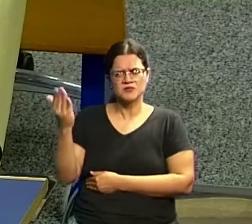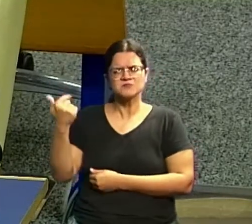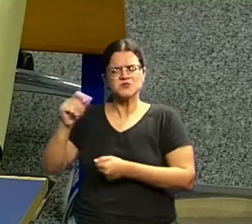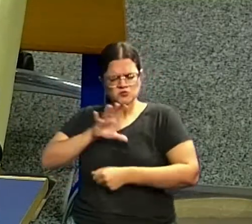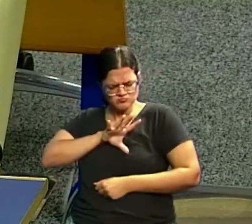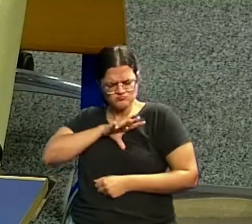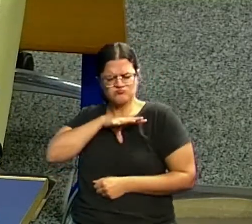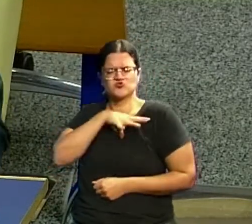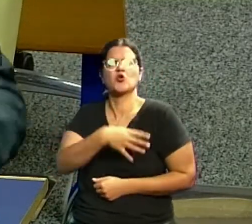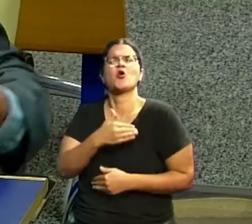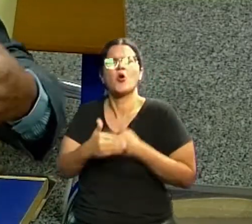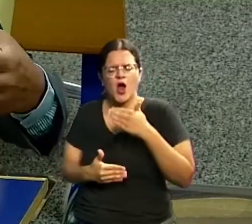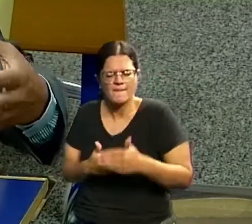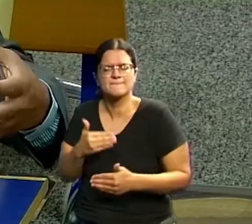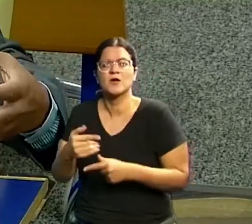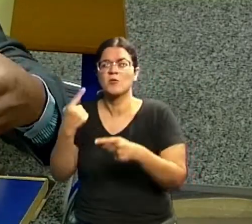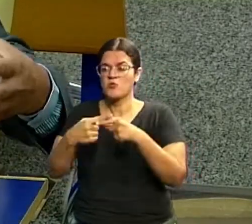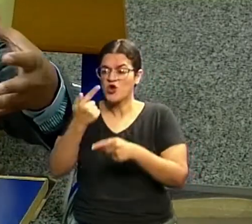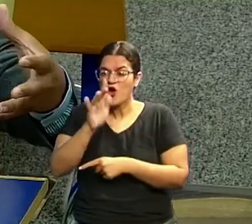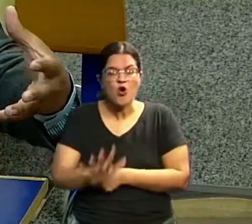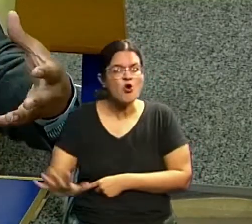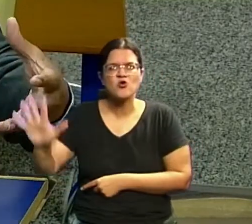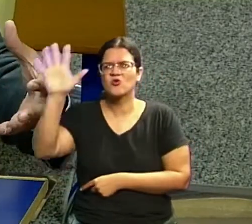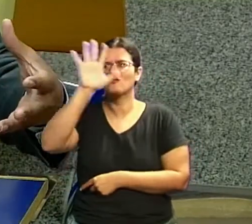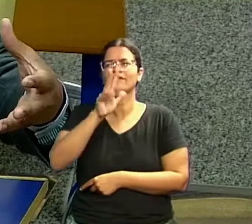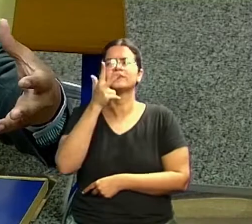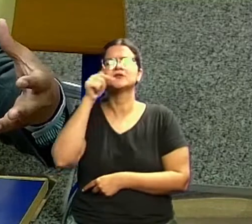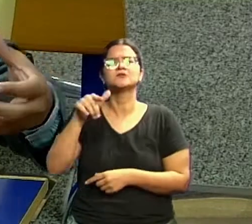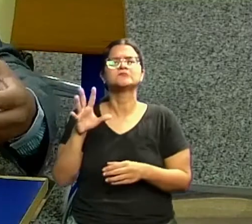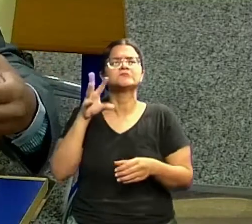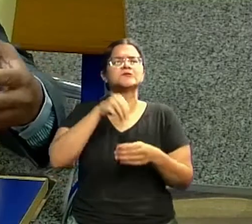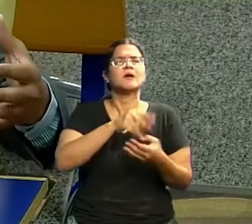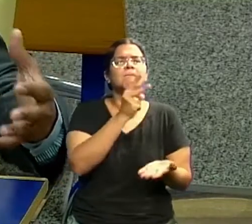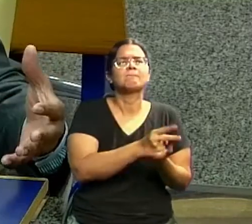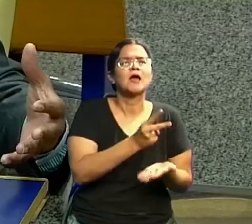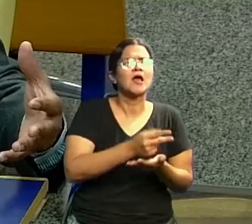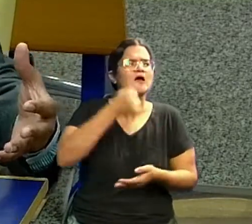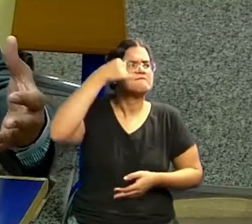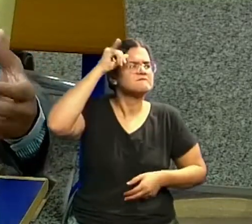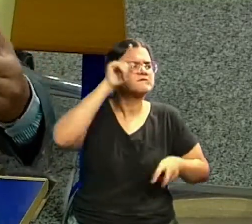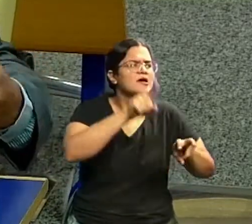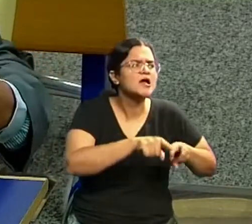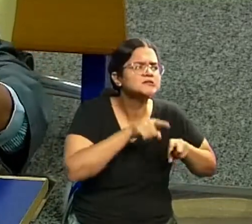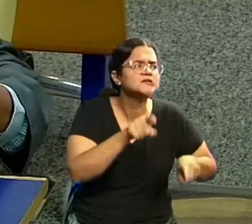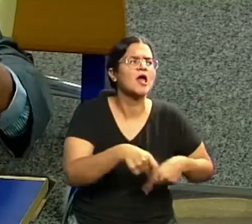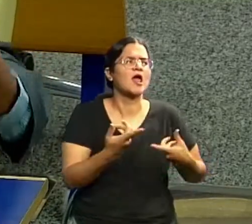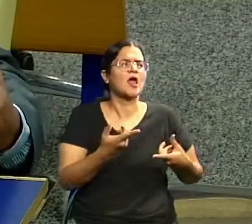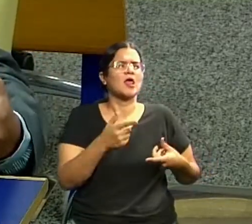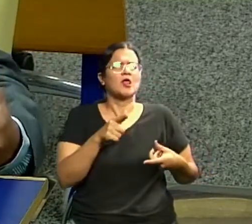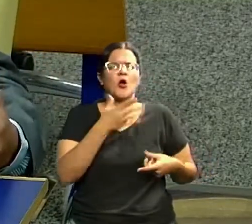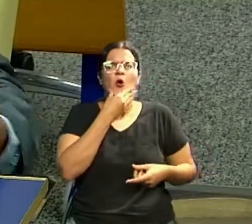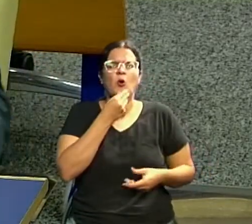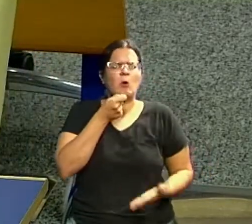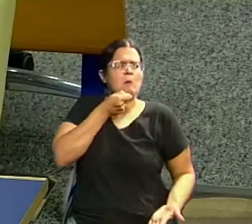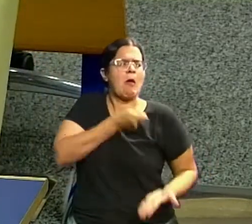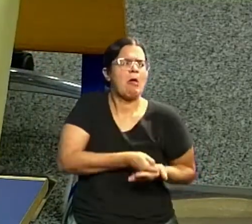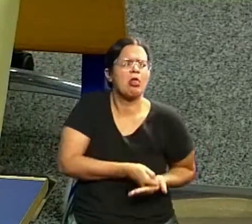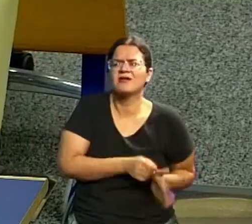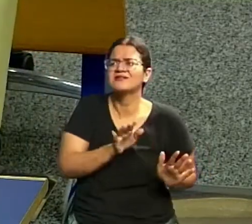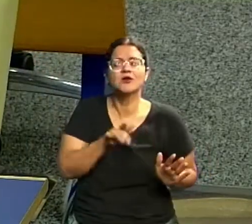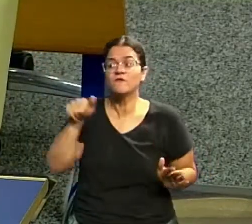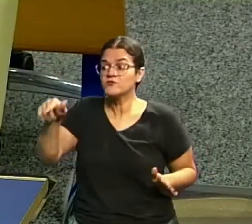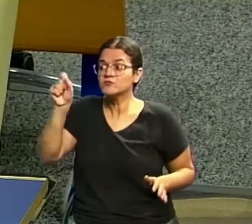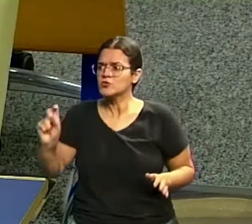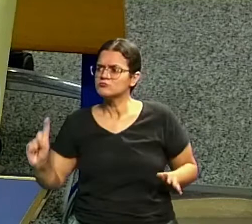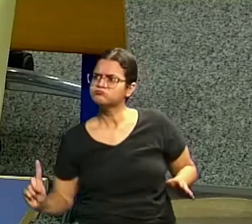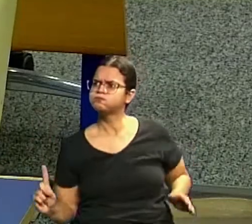passo à frente, porque Goiás é muito ruralista, é muito machista. Você, nesse momento, pode ser